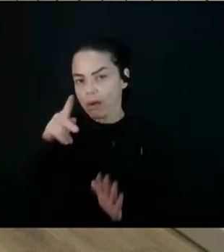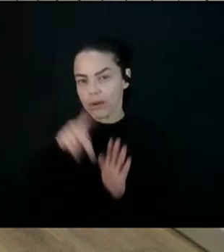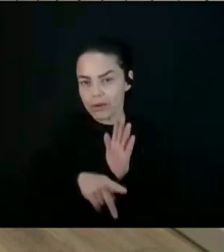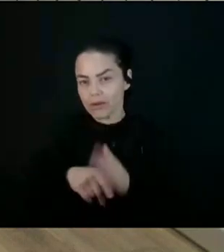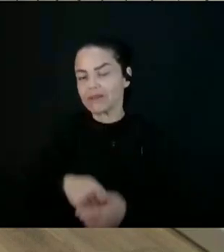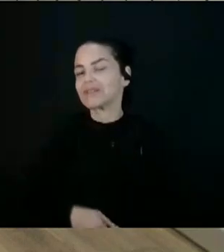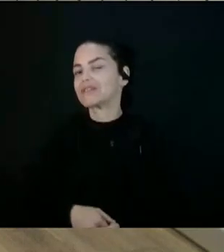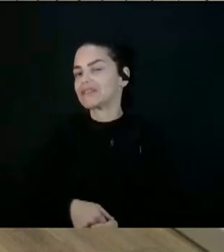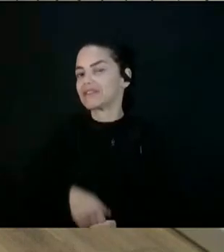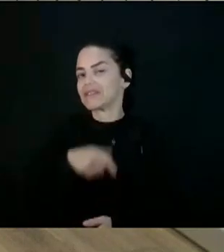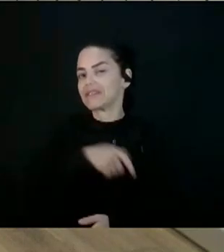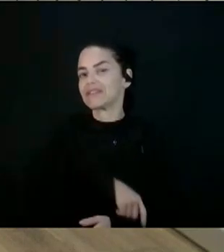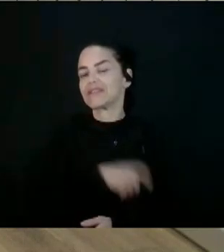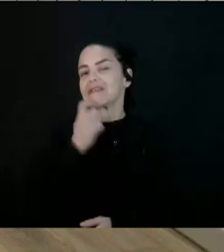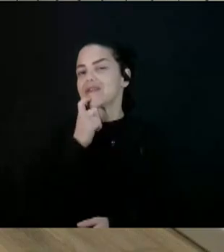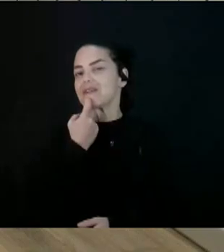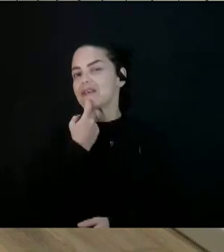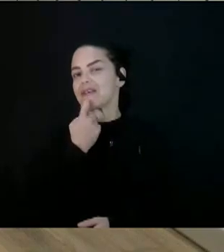lá,